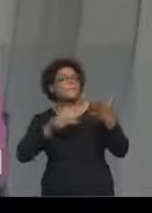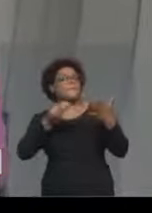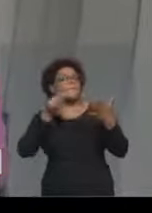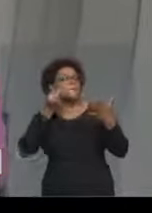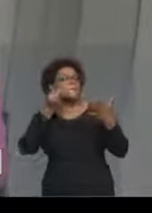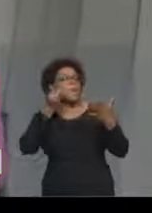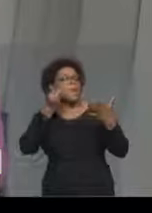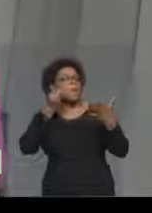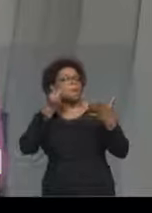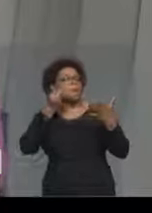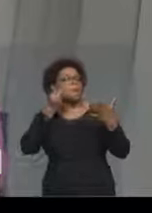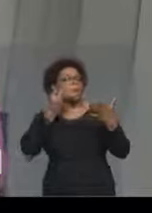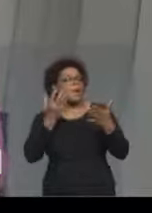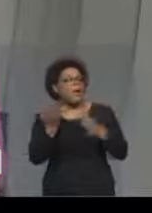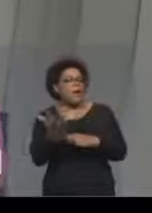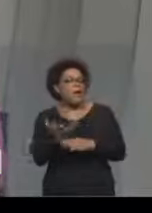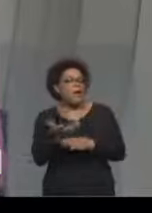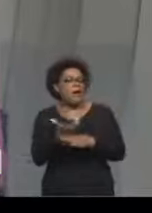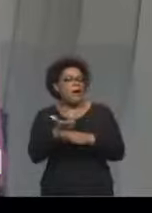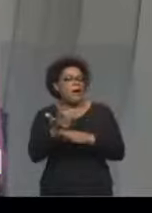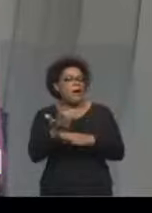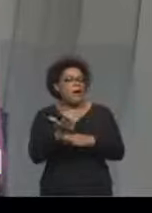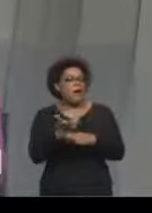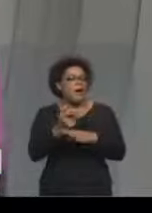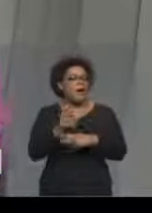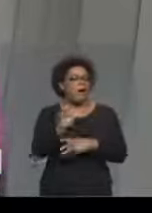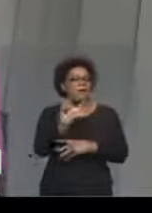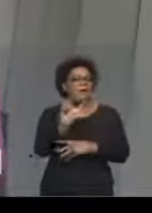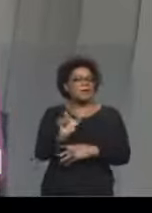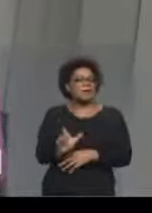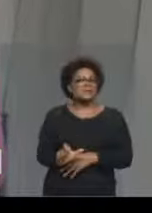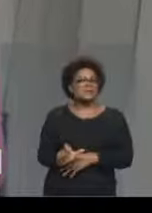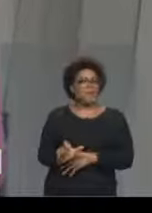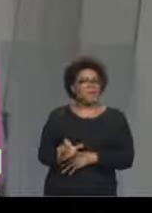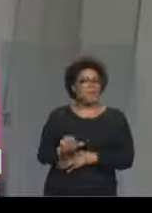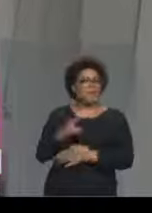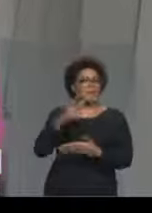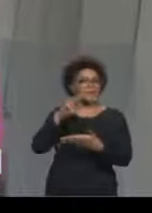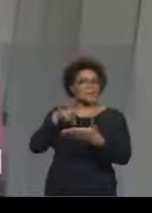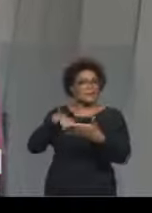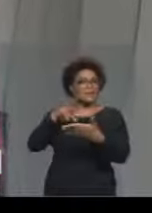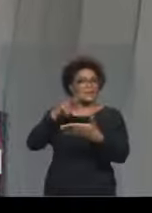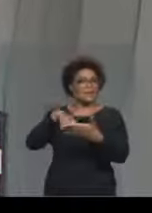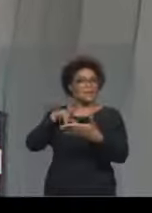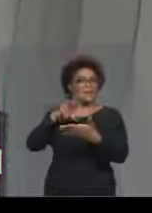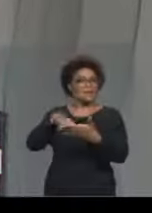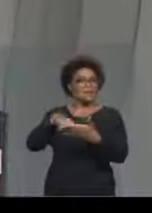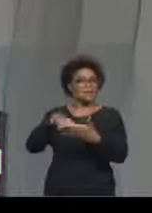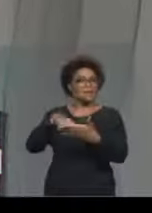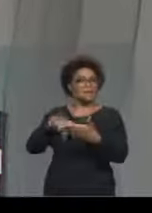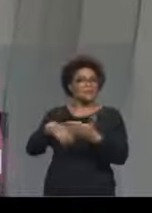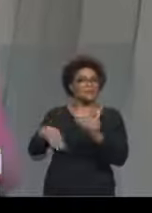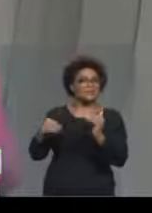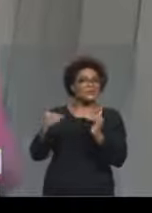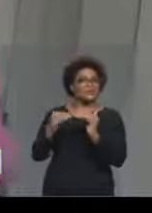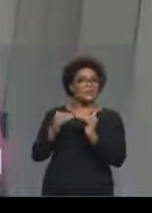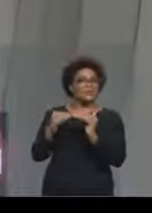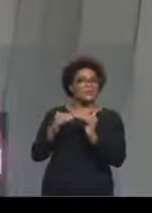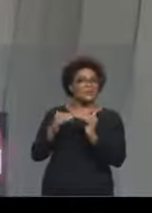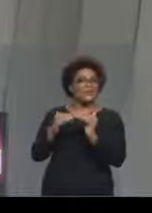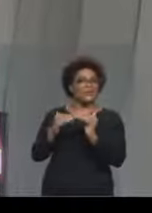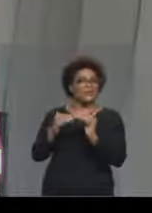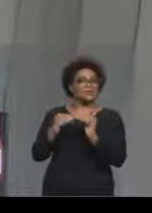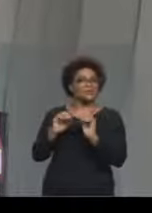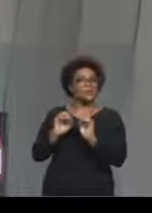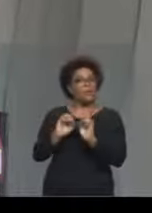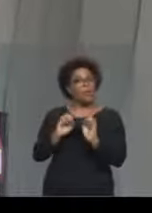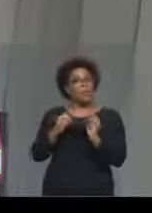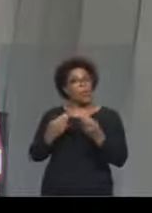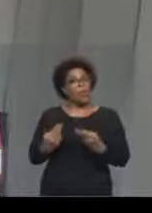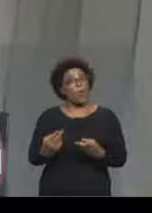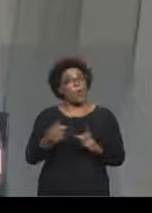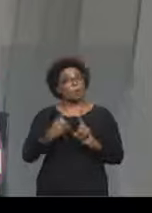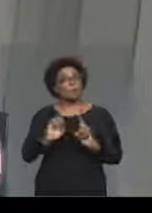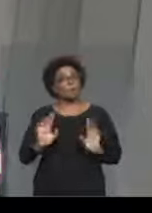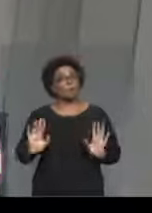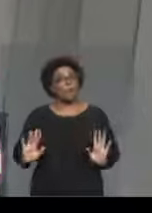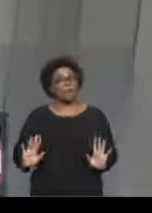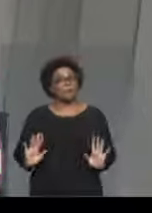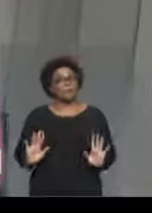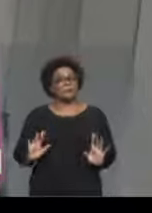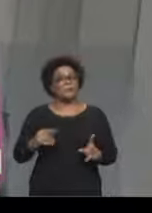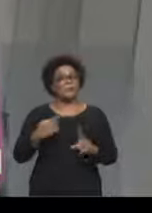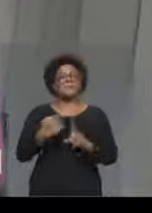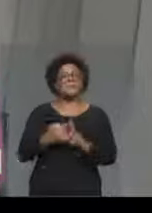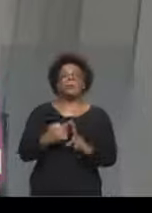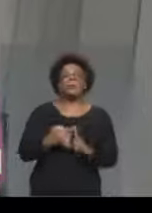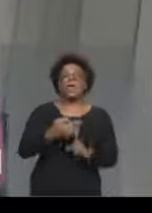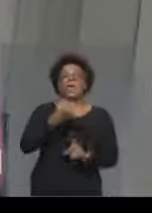com que o leitor compre aquela ideia, leia ou não, né? Porque a crítica pode ser positiva ou